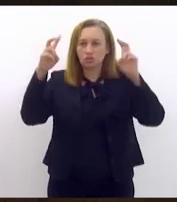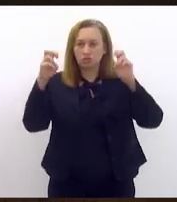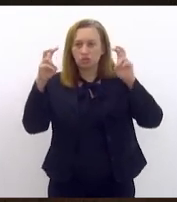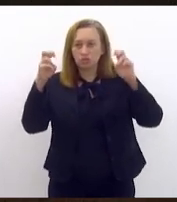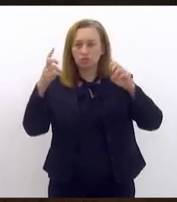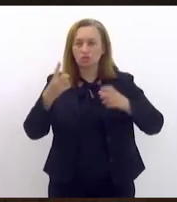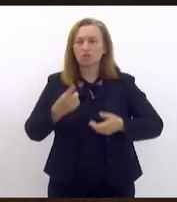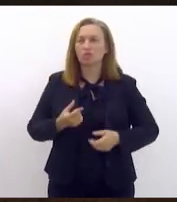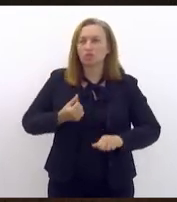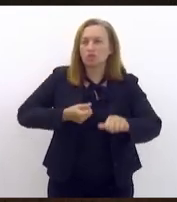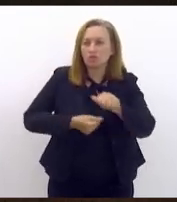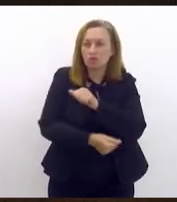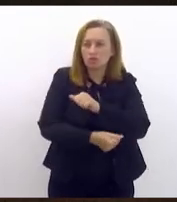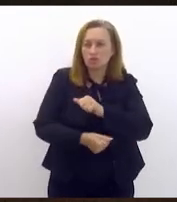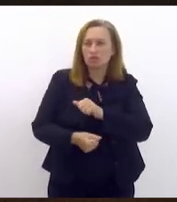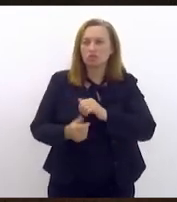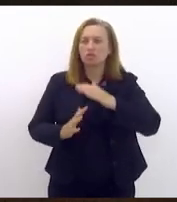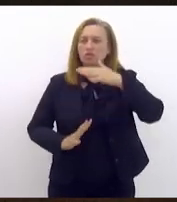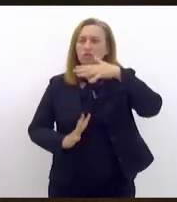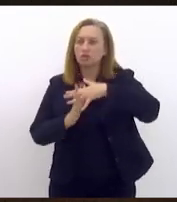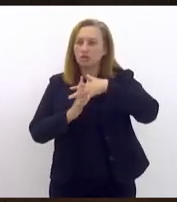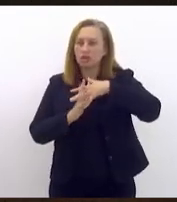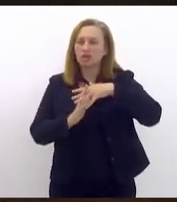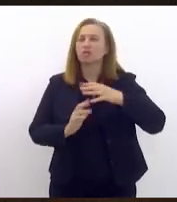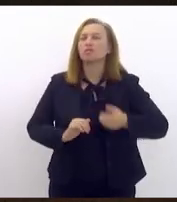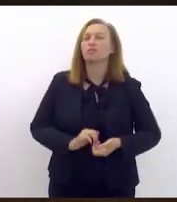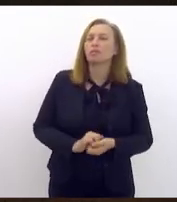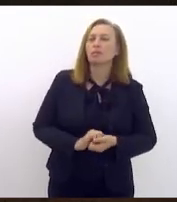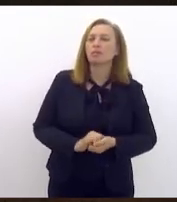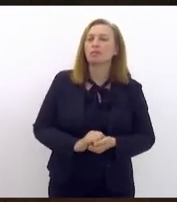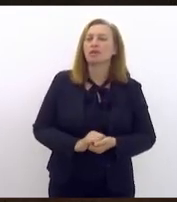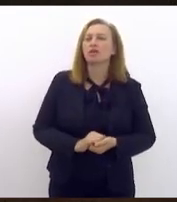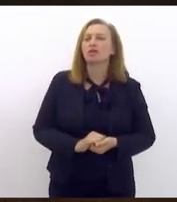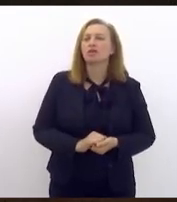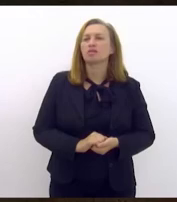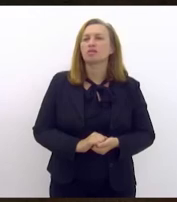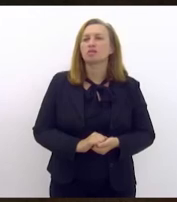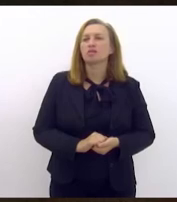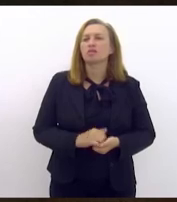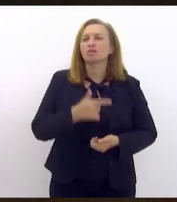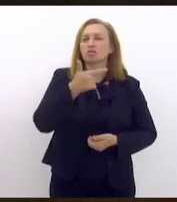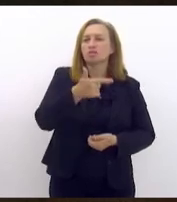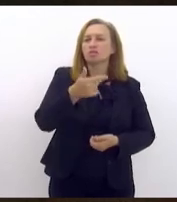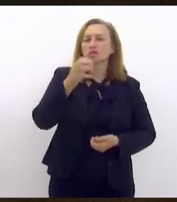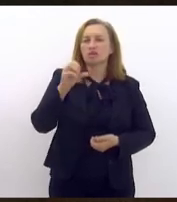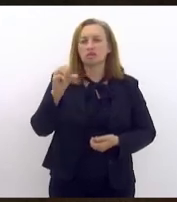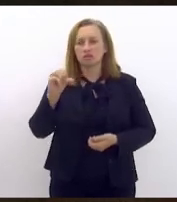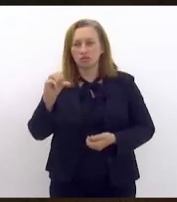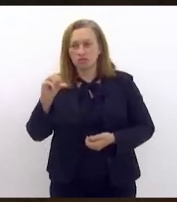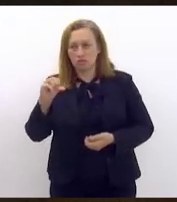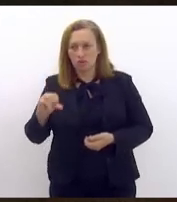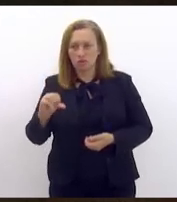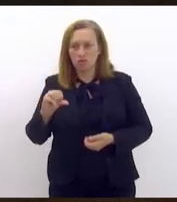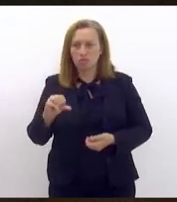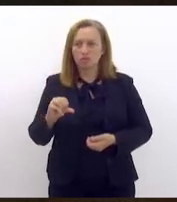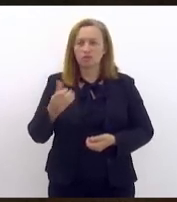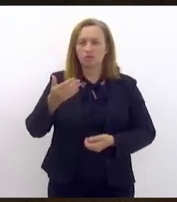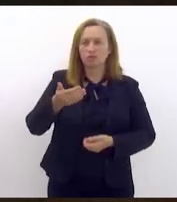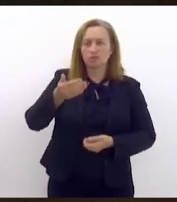fiador, do teto, a partir da medida provisória 209 no governo Michel